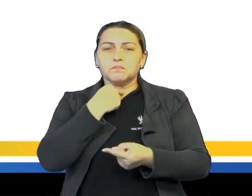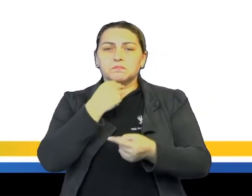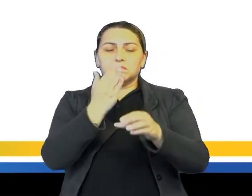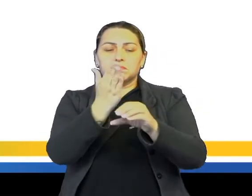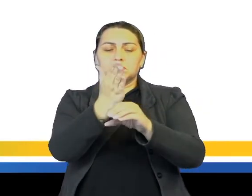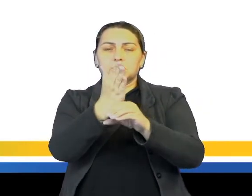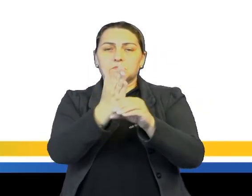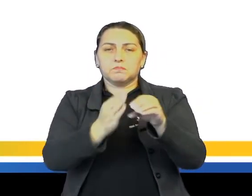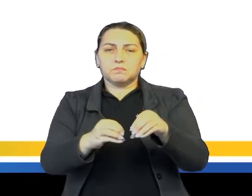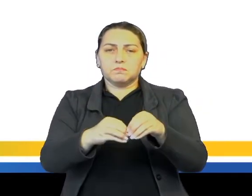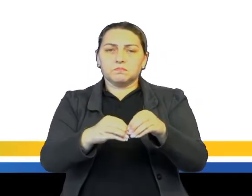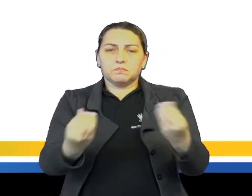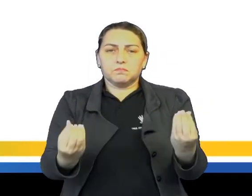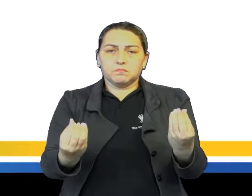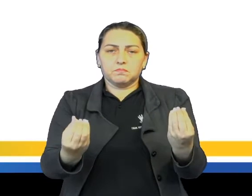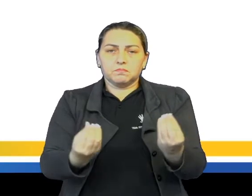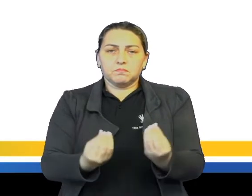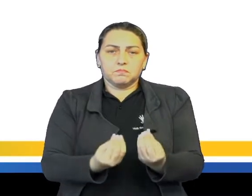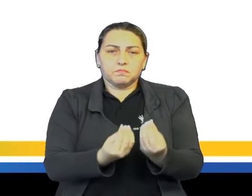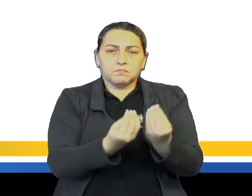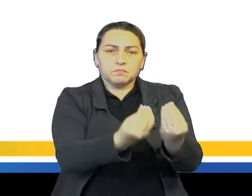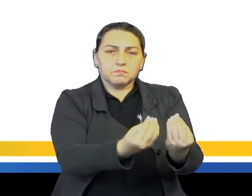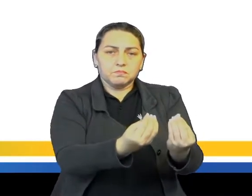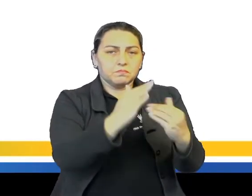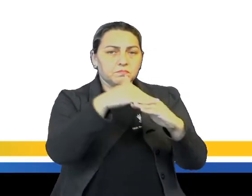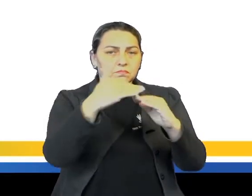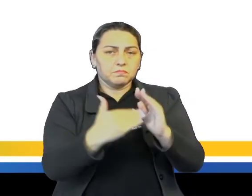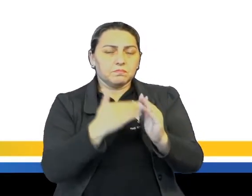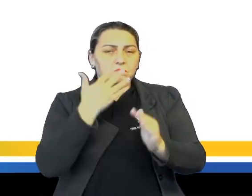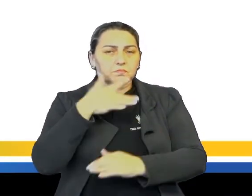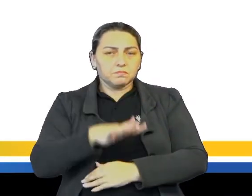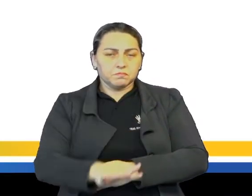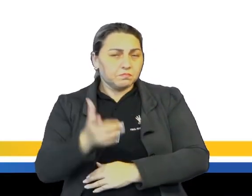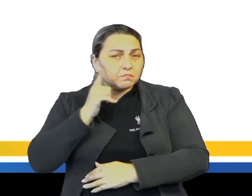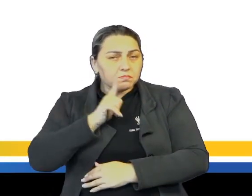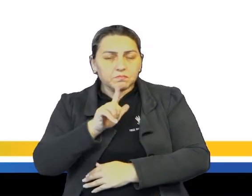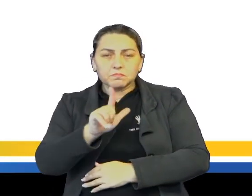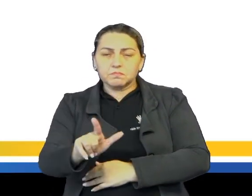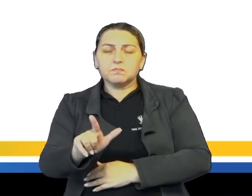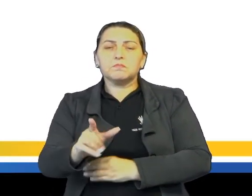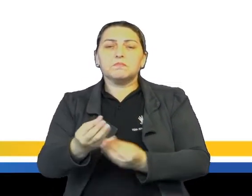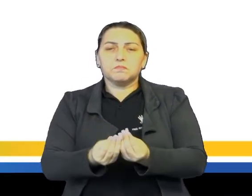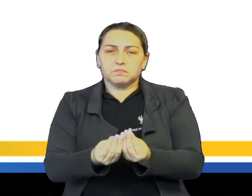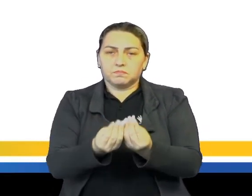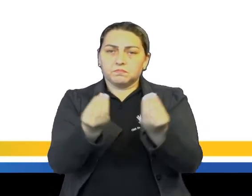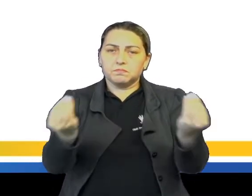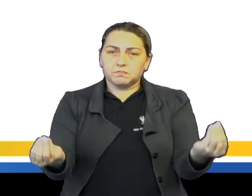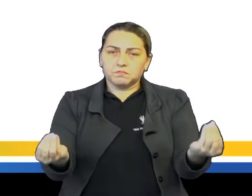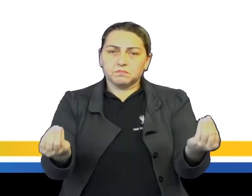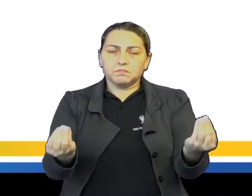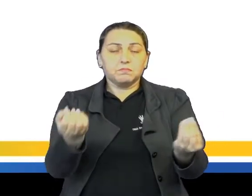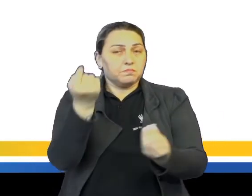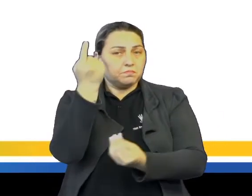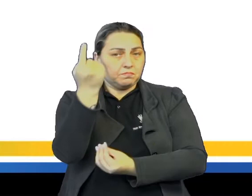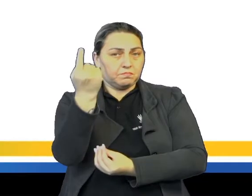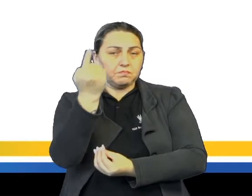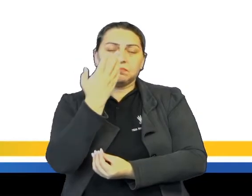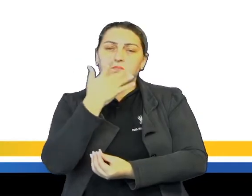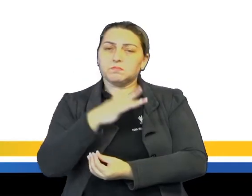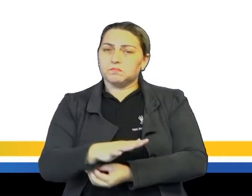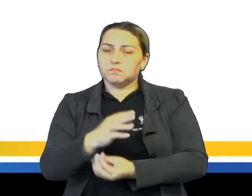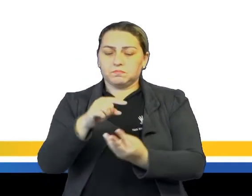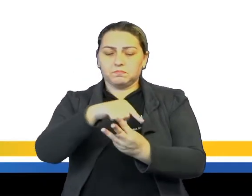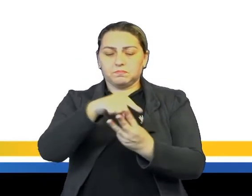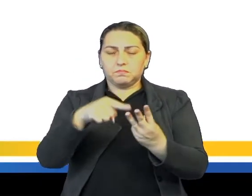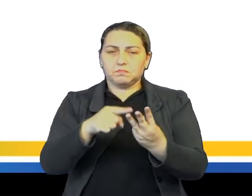a maçã ao meio, você tem que entregar a maçã inteira para a criança. Você consegue distribuir para uma criança as